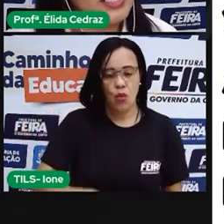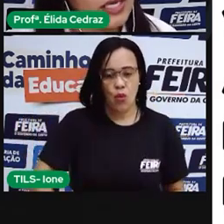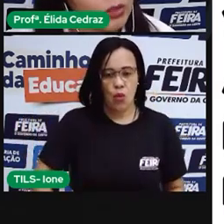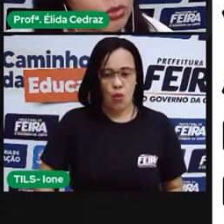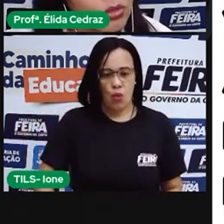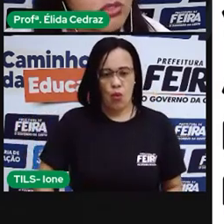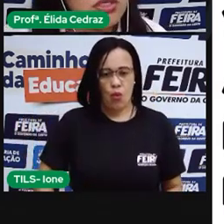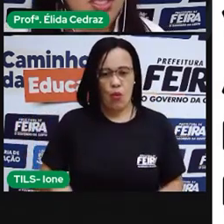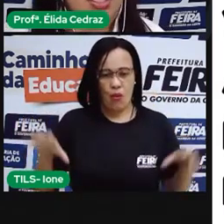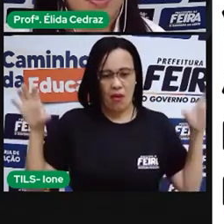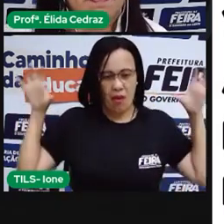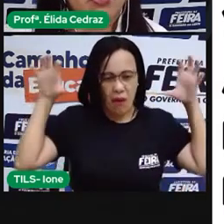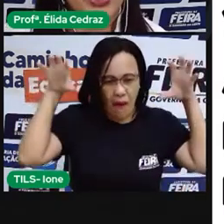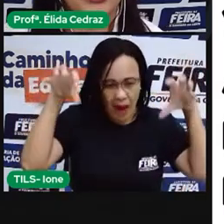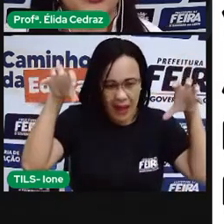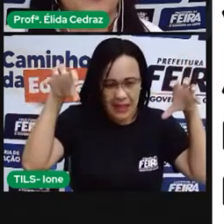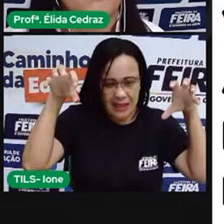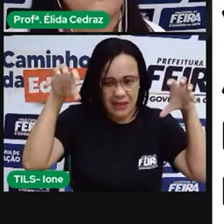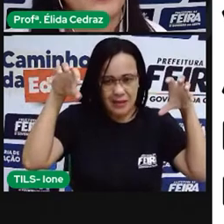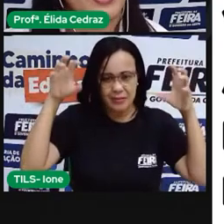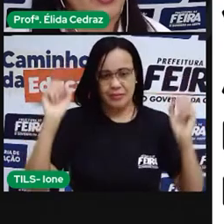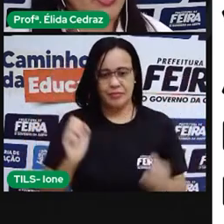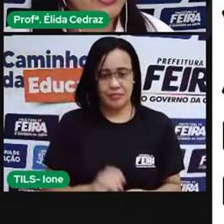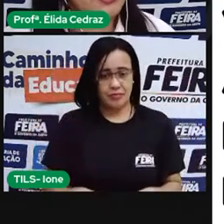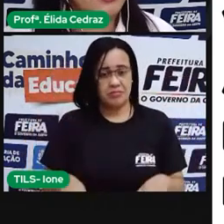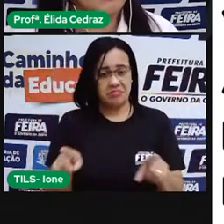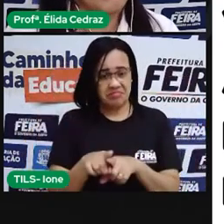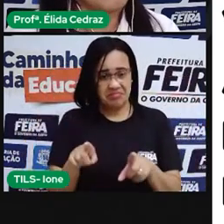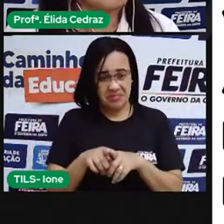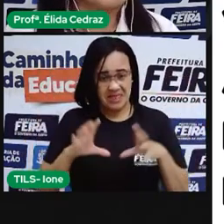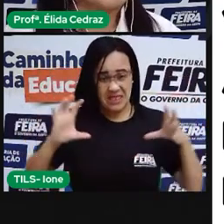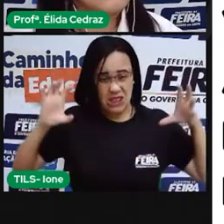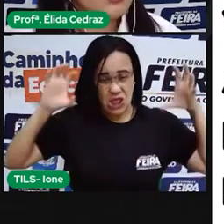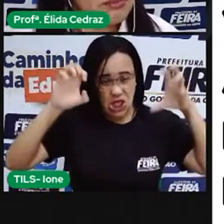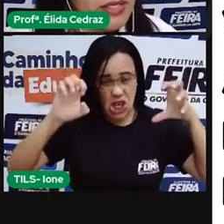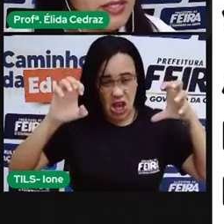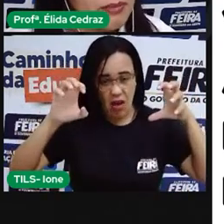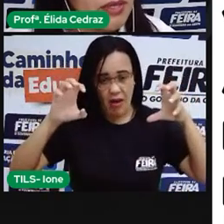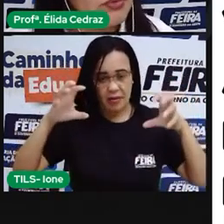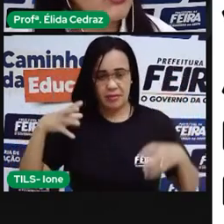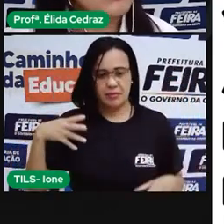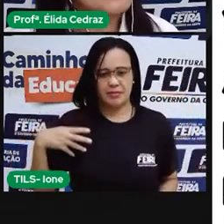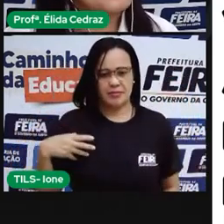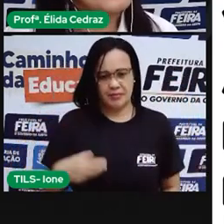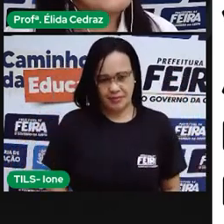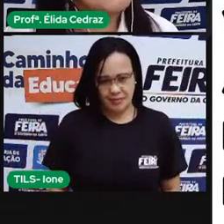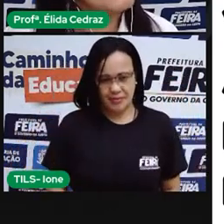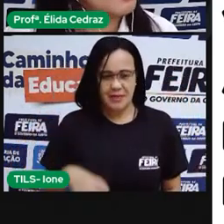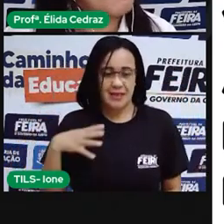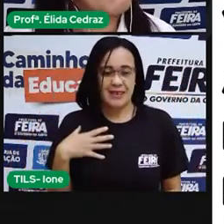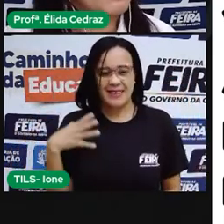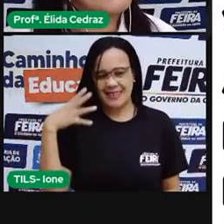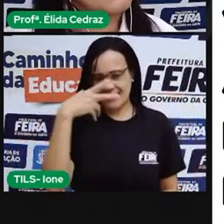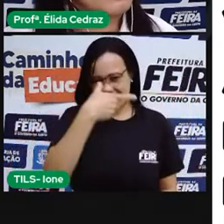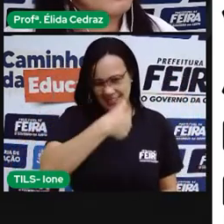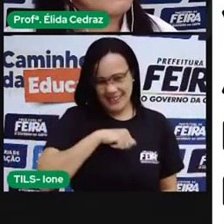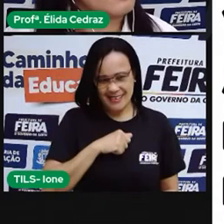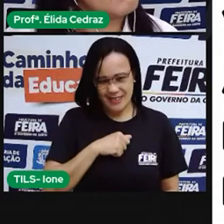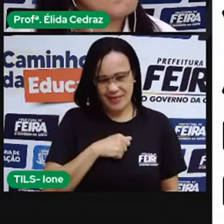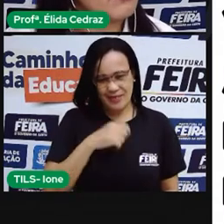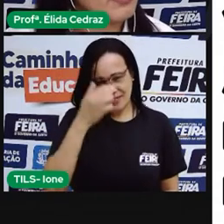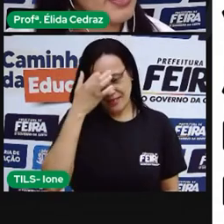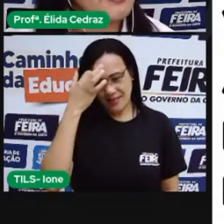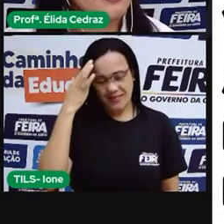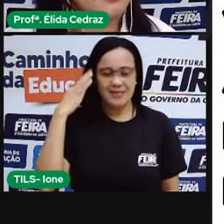são lindos e muito ferozes. Percebeu? Nós utilizamos apenas uma